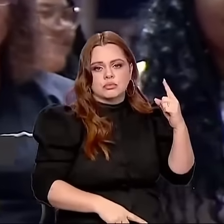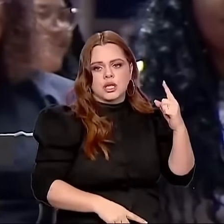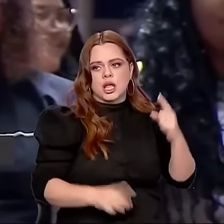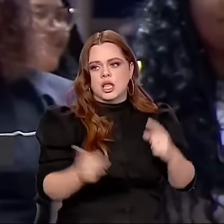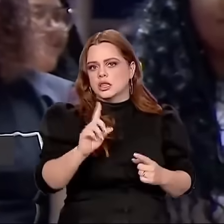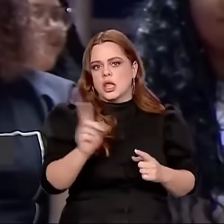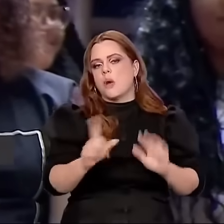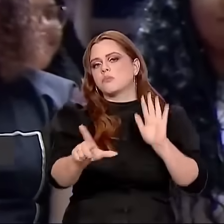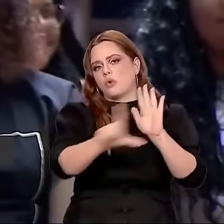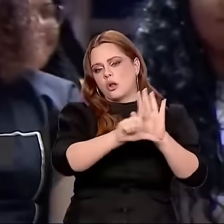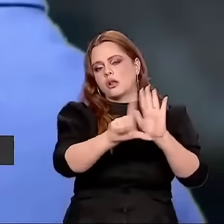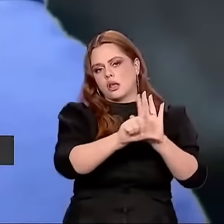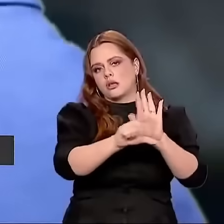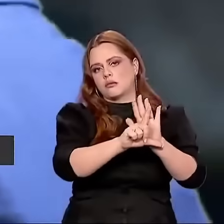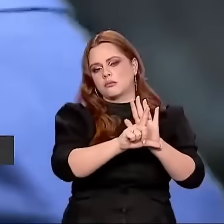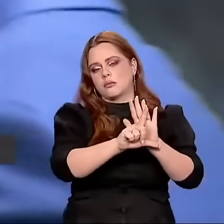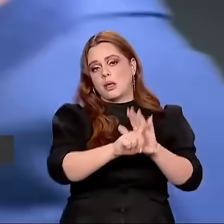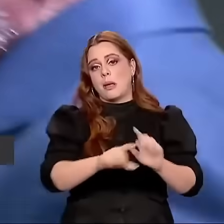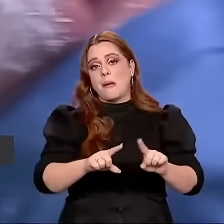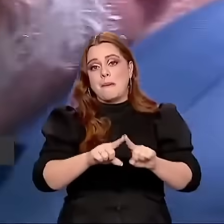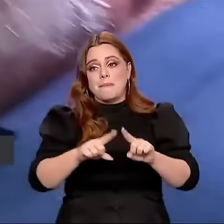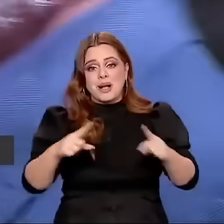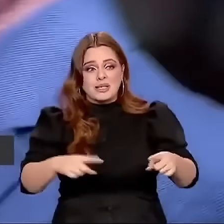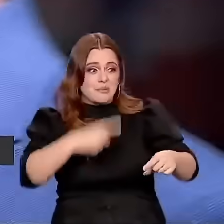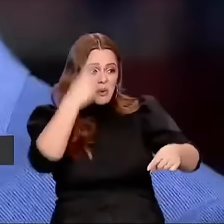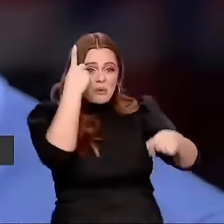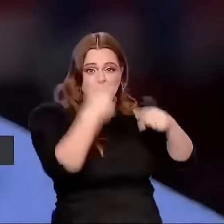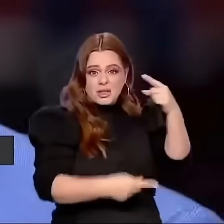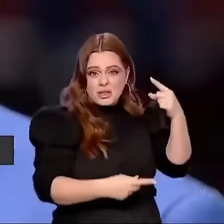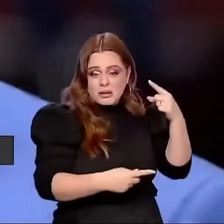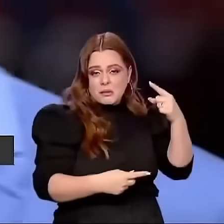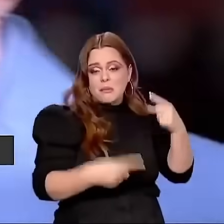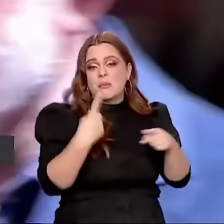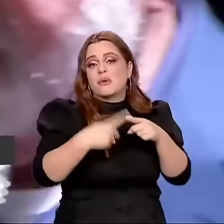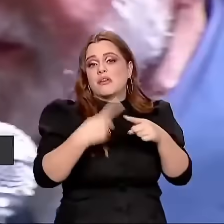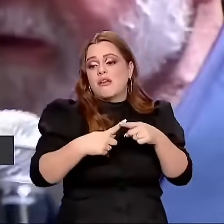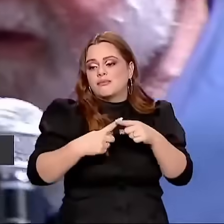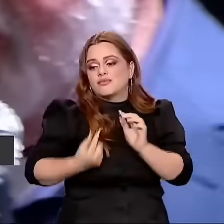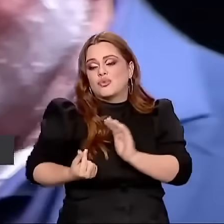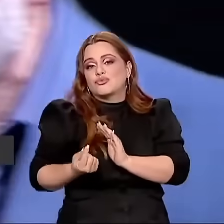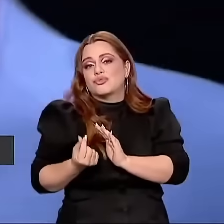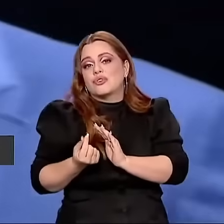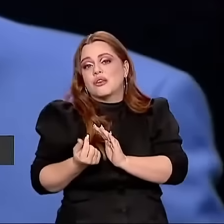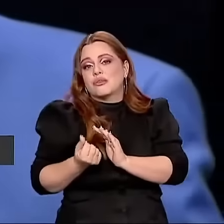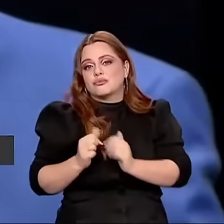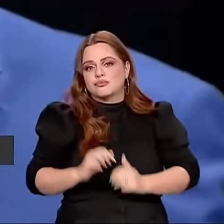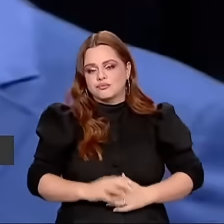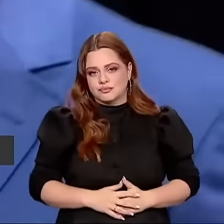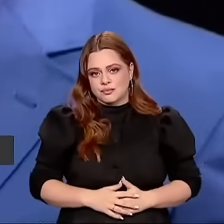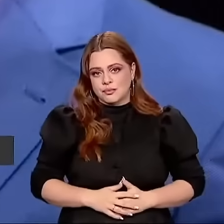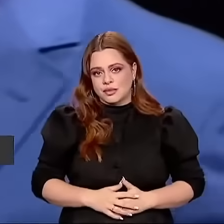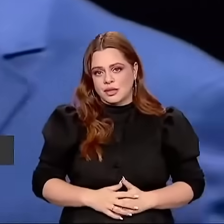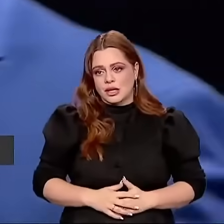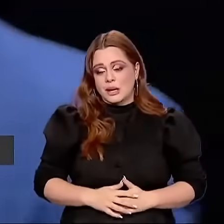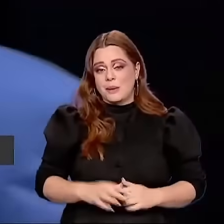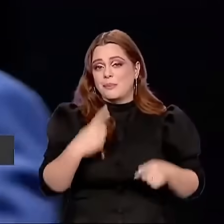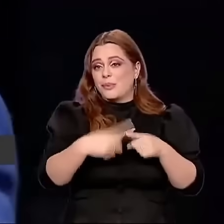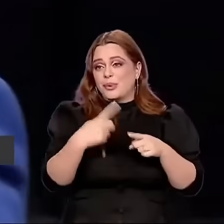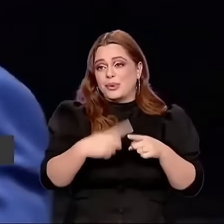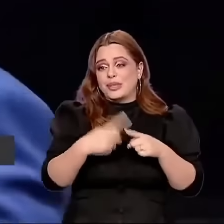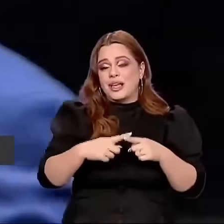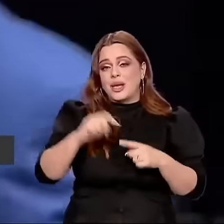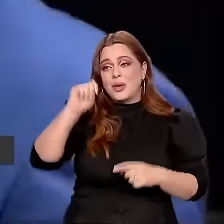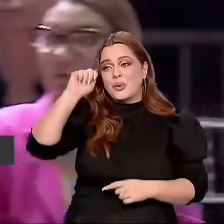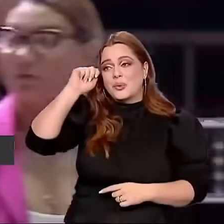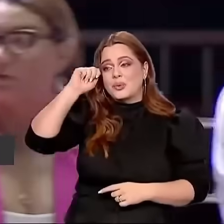não por lei, era proibido por questões econômicas, que negro